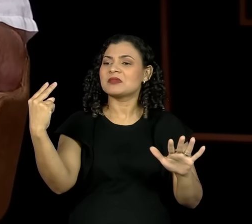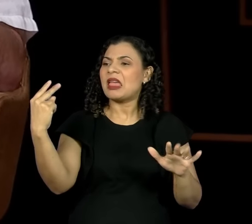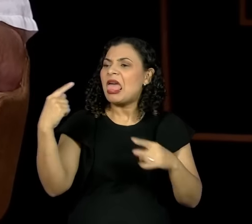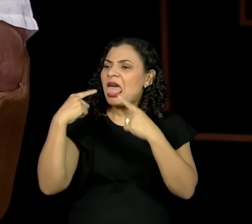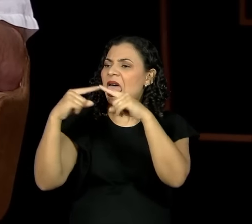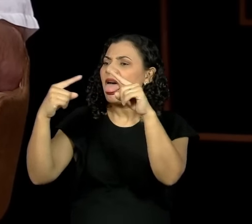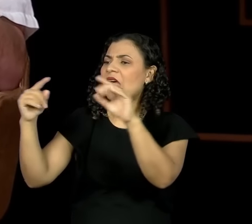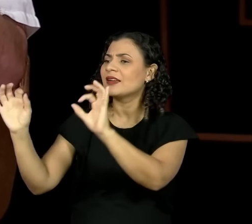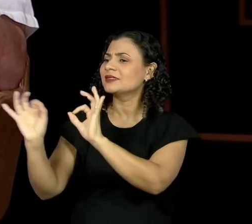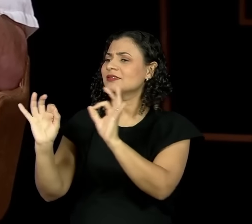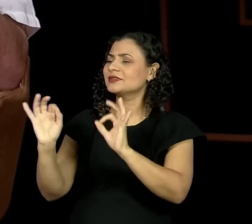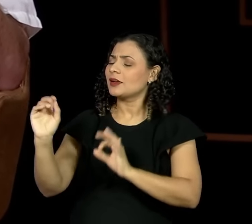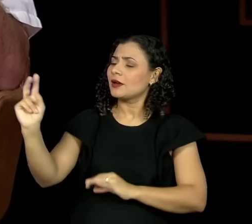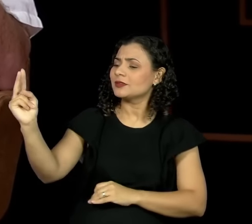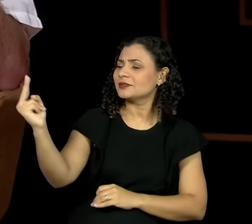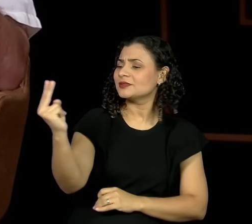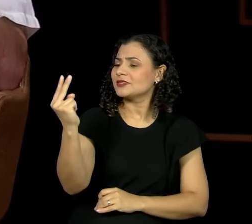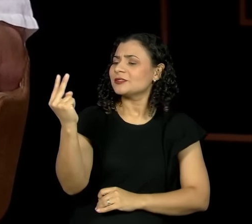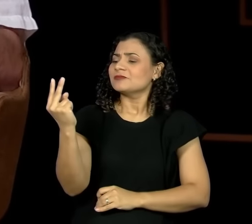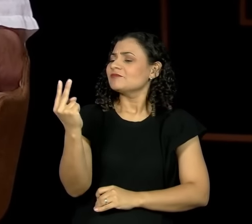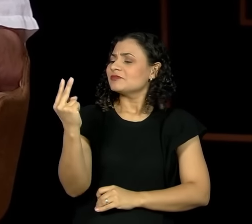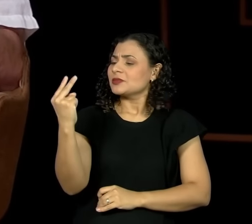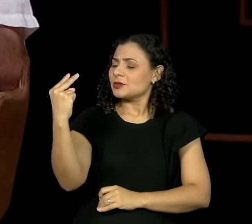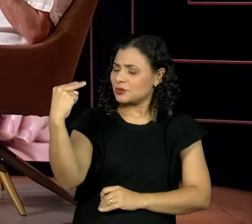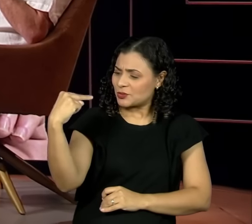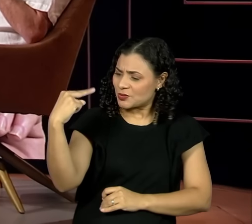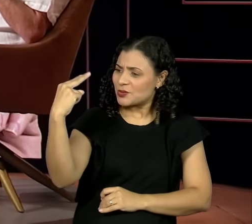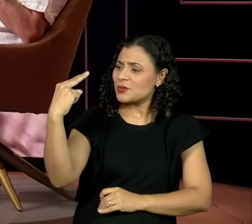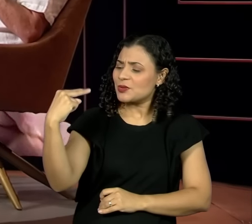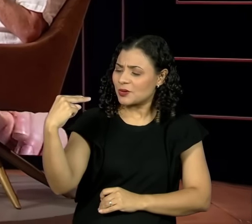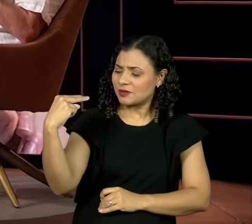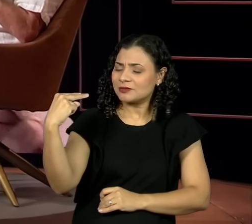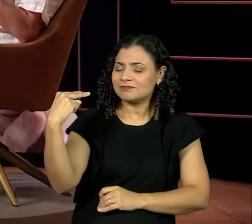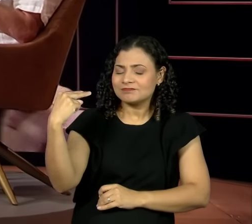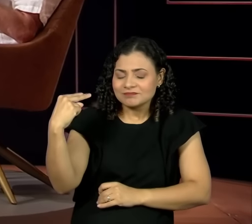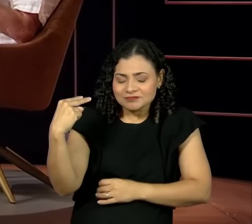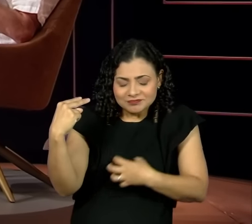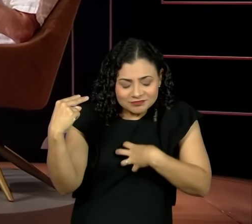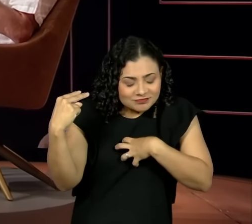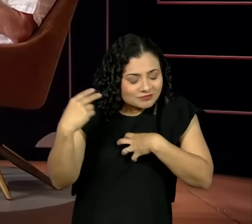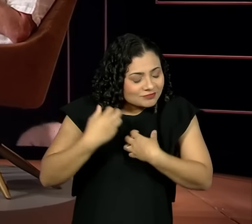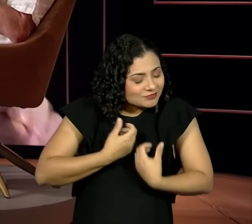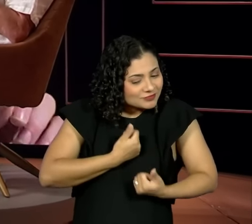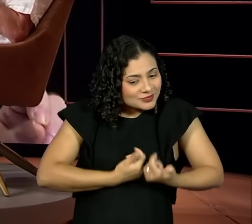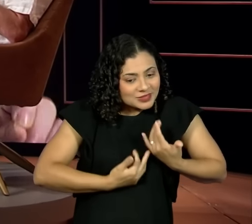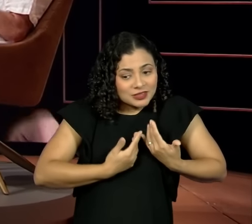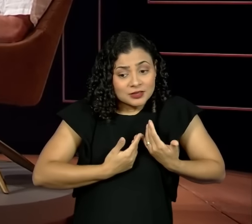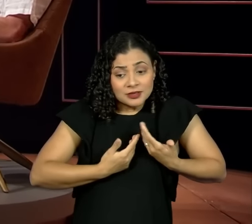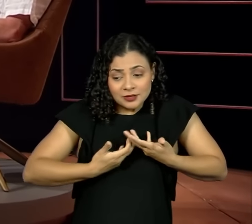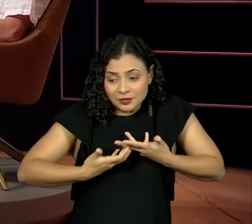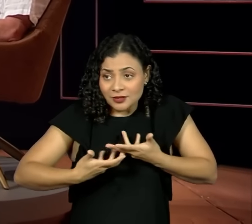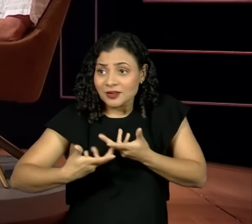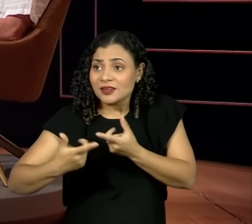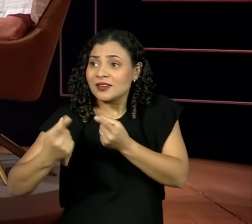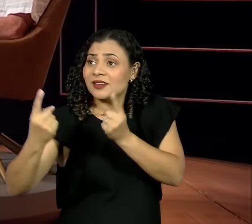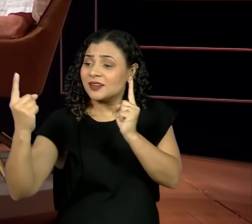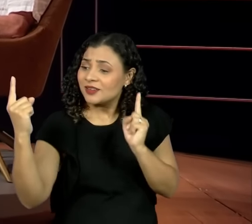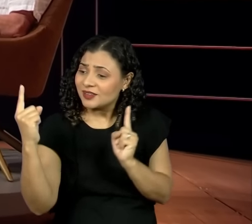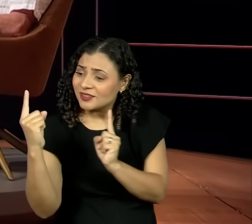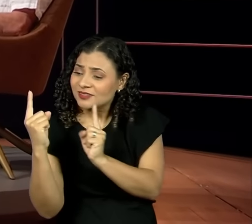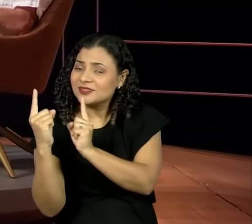falar e nem deixou-a só num canto para seu grande espanto convidou-a para